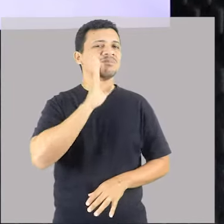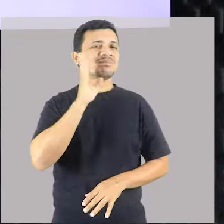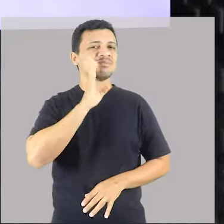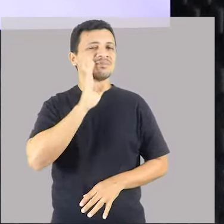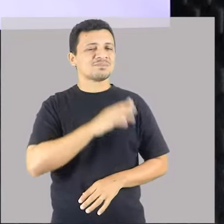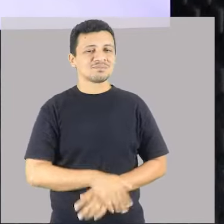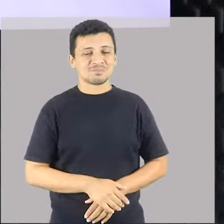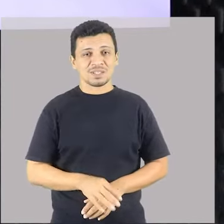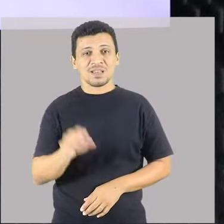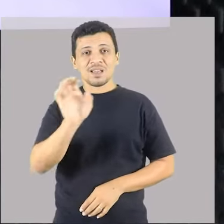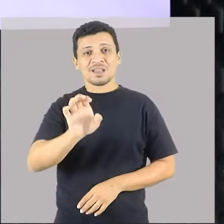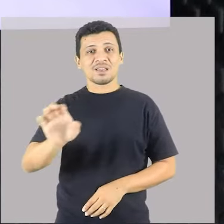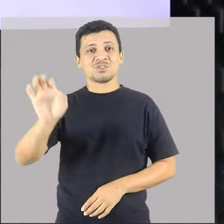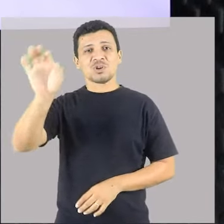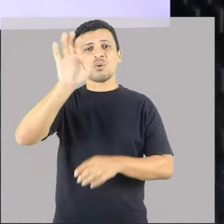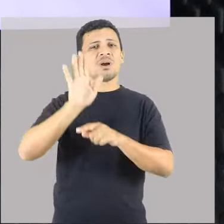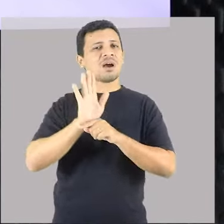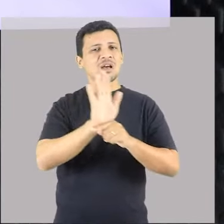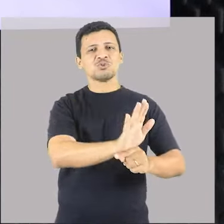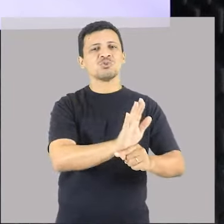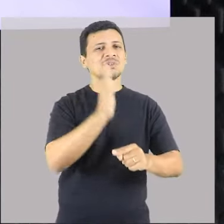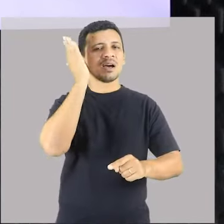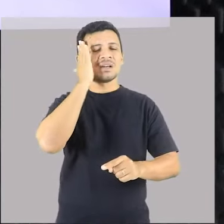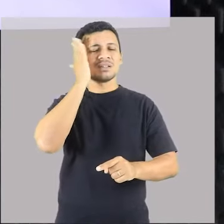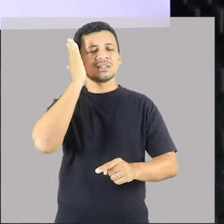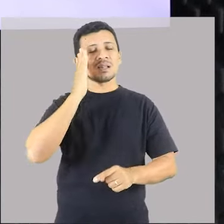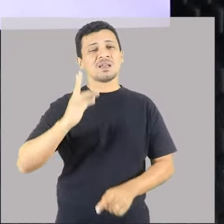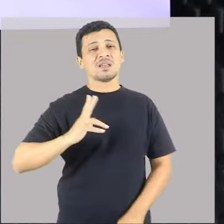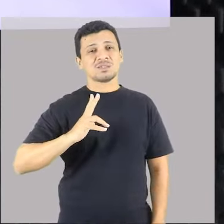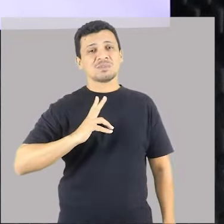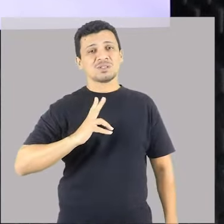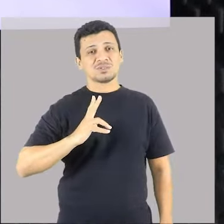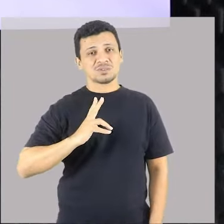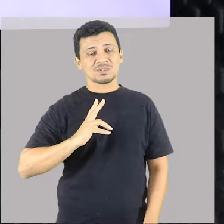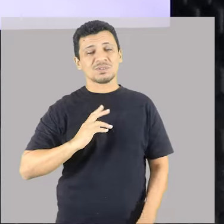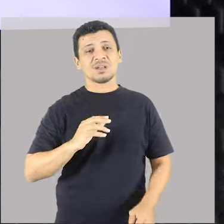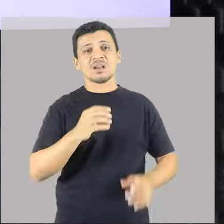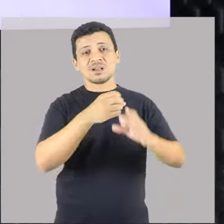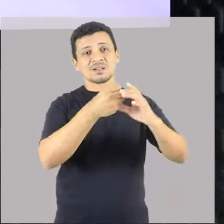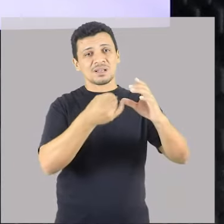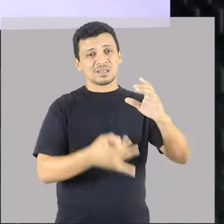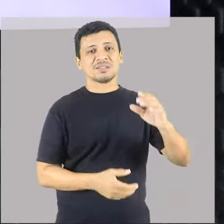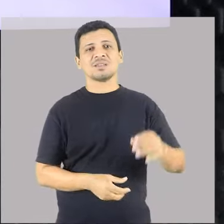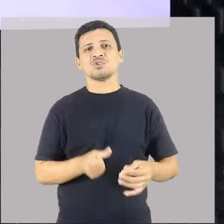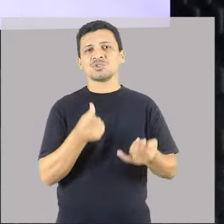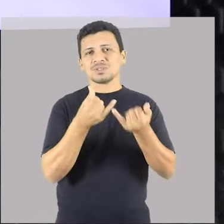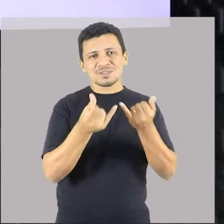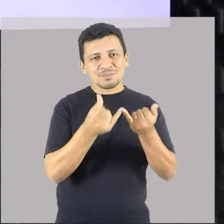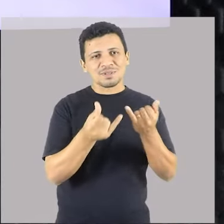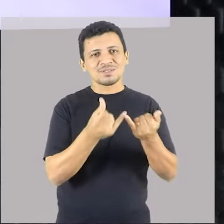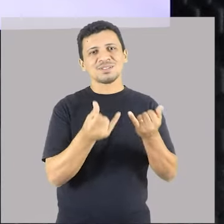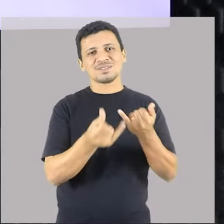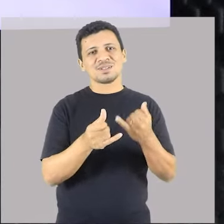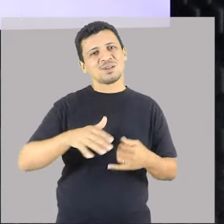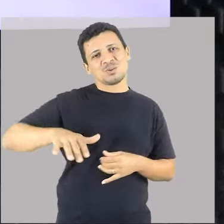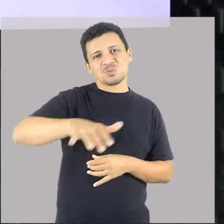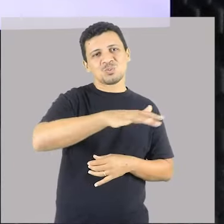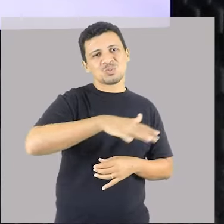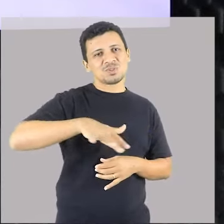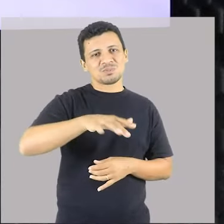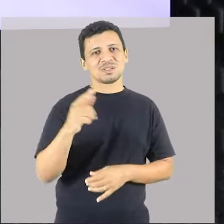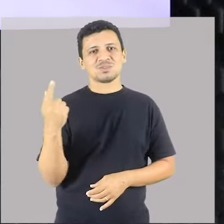região audent asides características seman do espaço